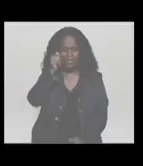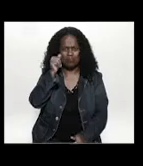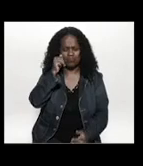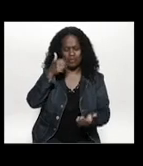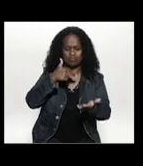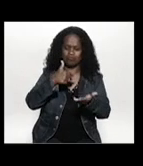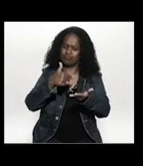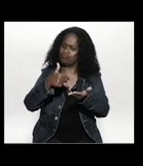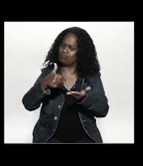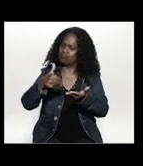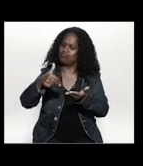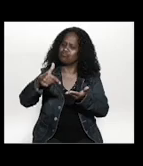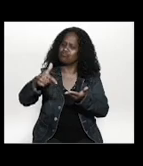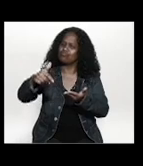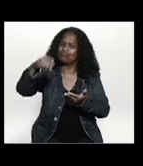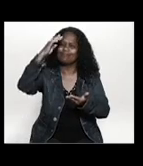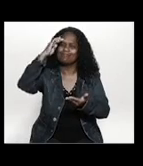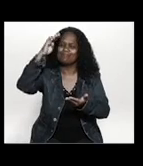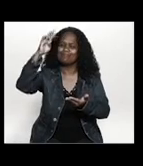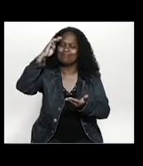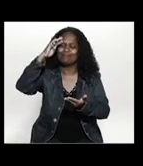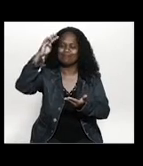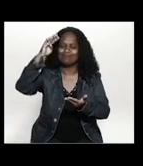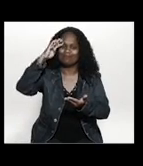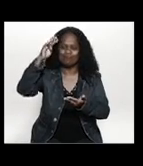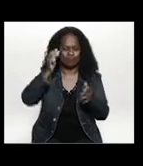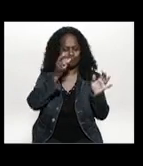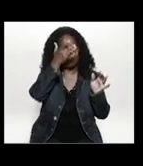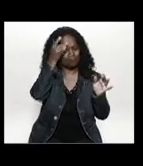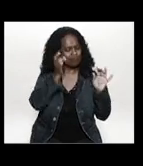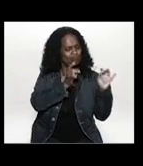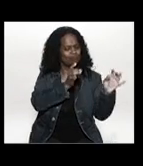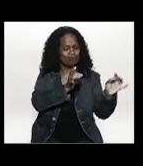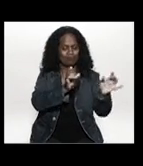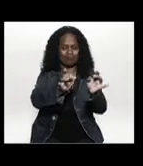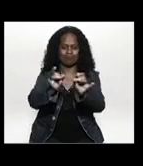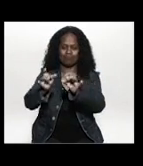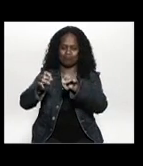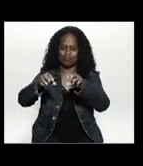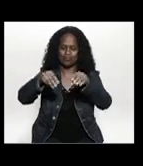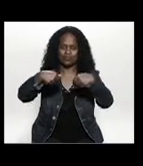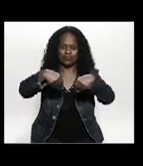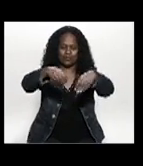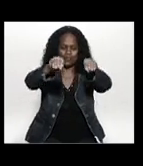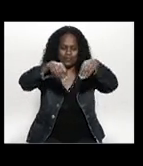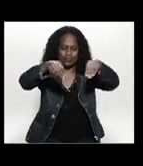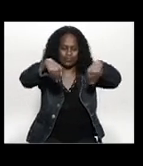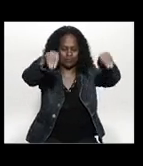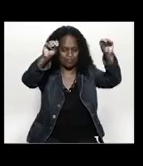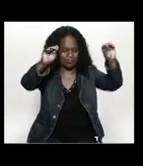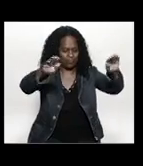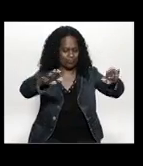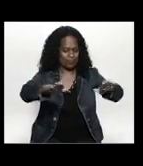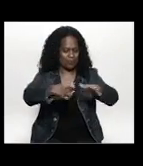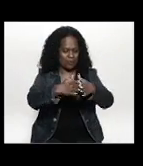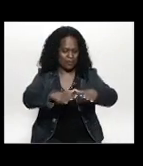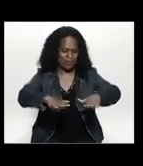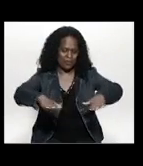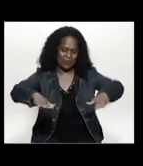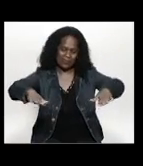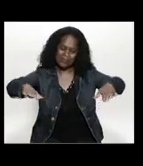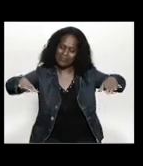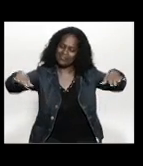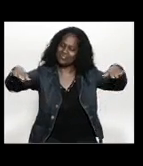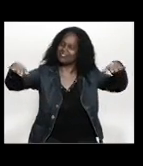Ela perambula pelo mercado de sonhos. As vendedoras estenderam os sonhos sobre